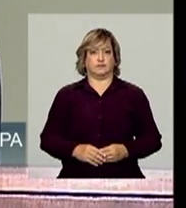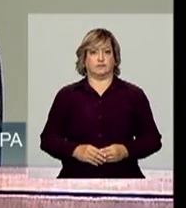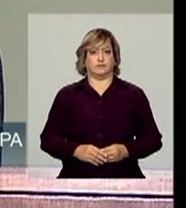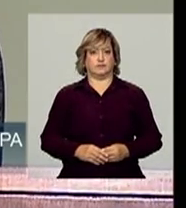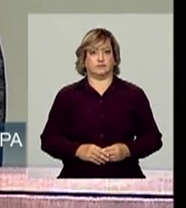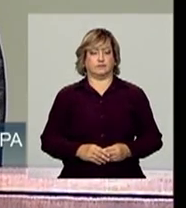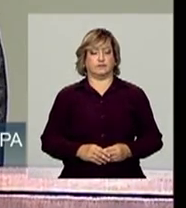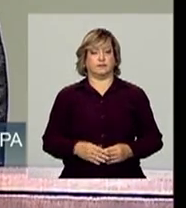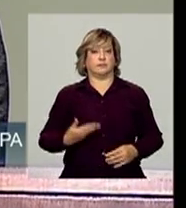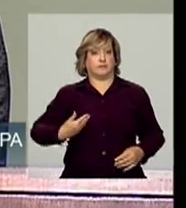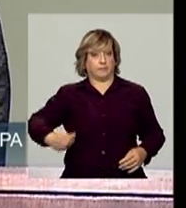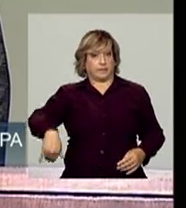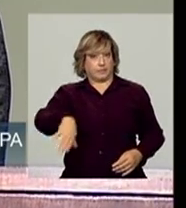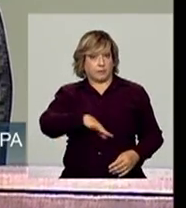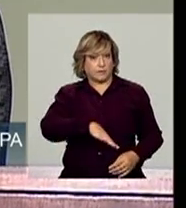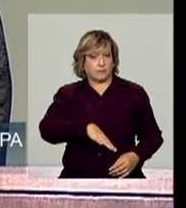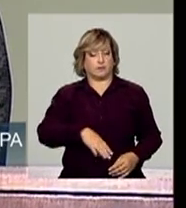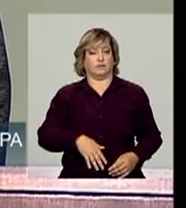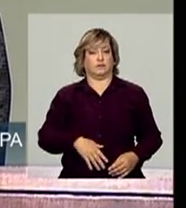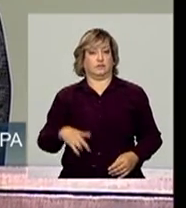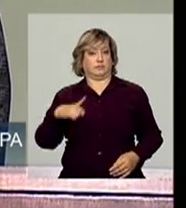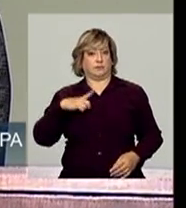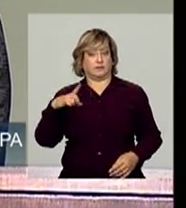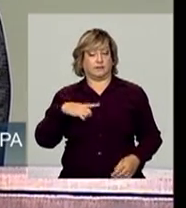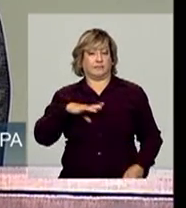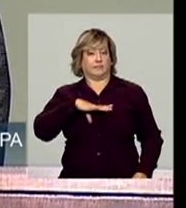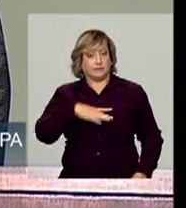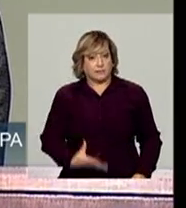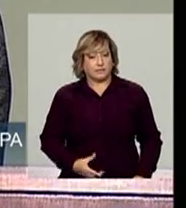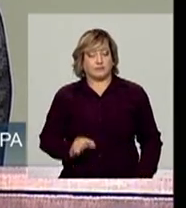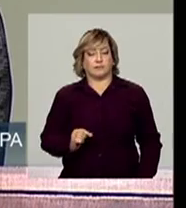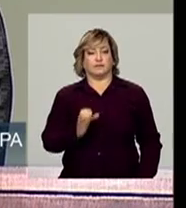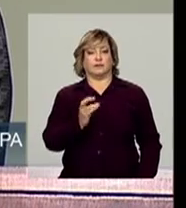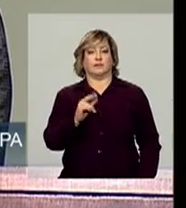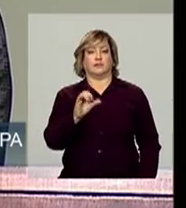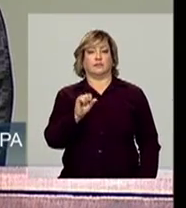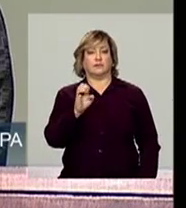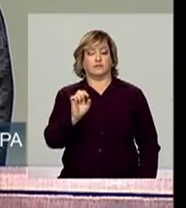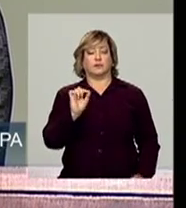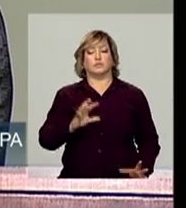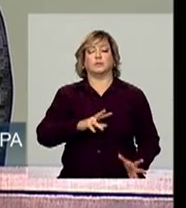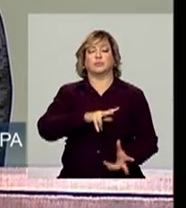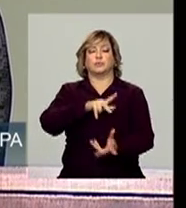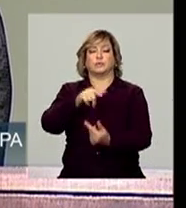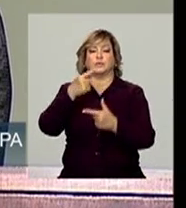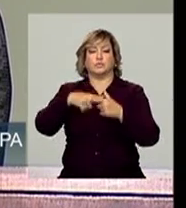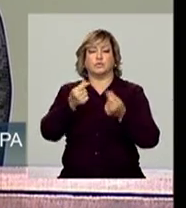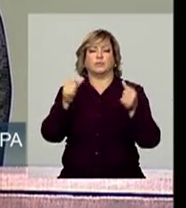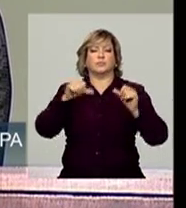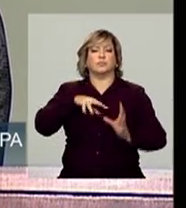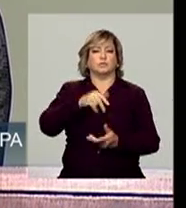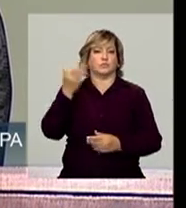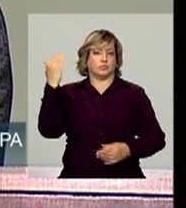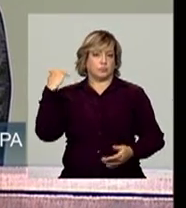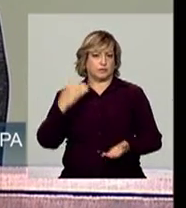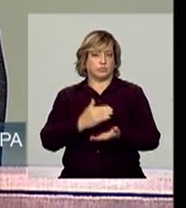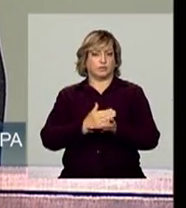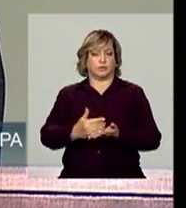Nós tivemos que enfrentar a crise mundial agravada a partir de